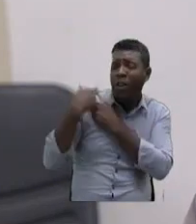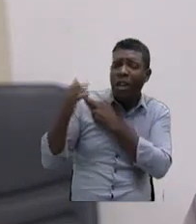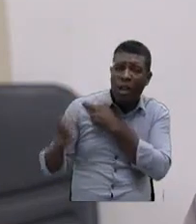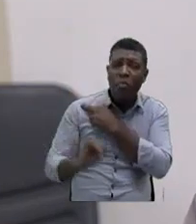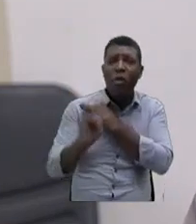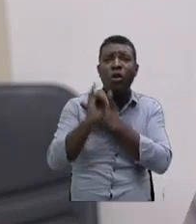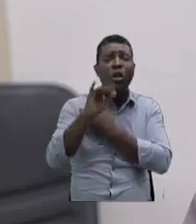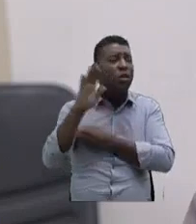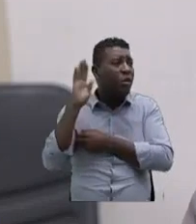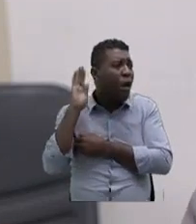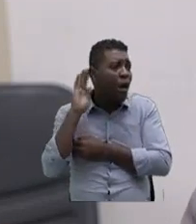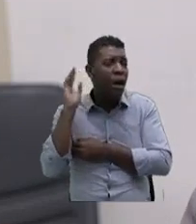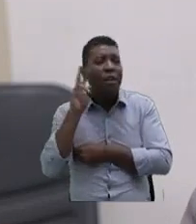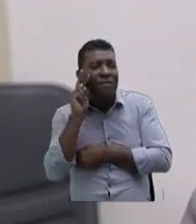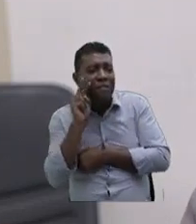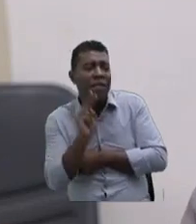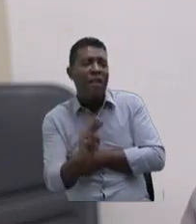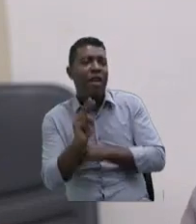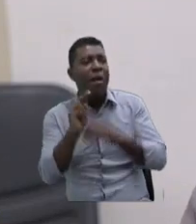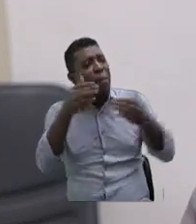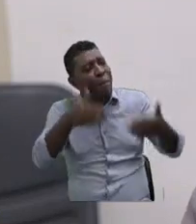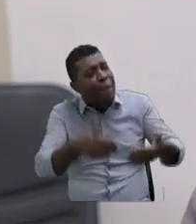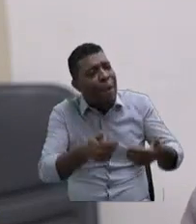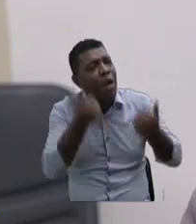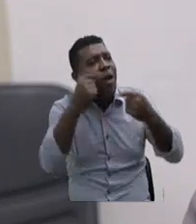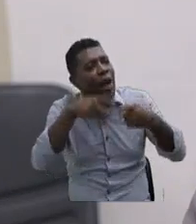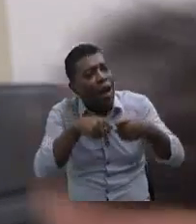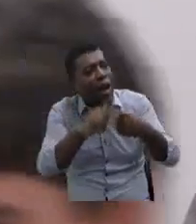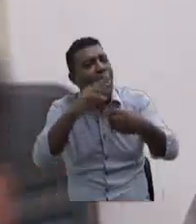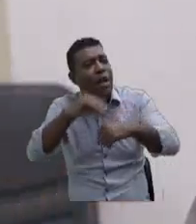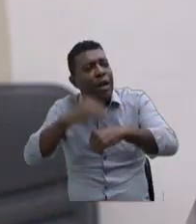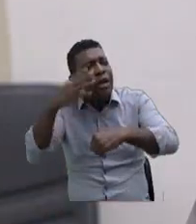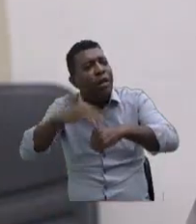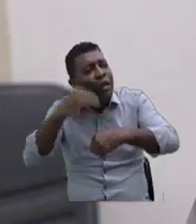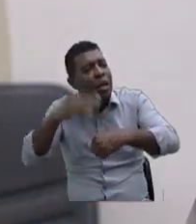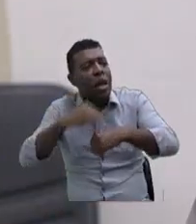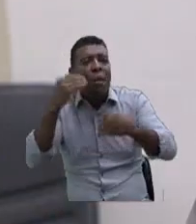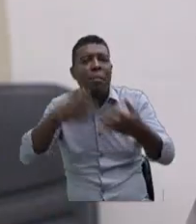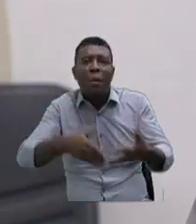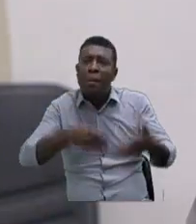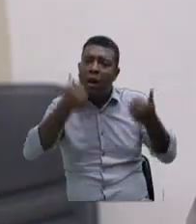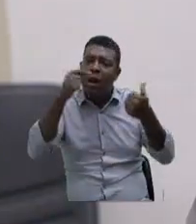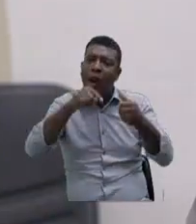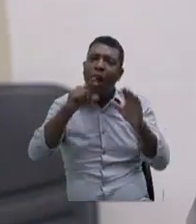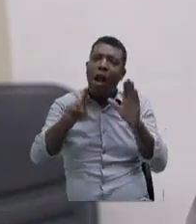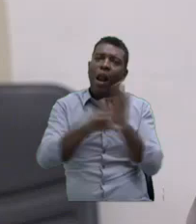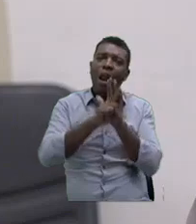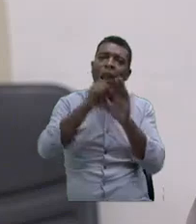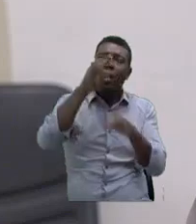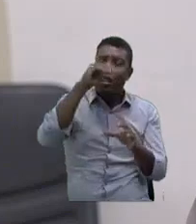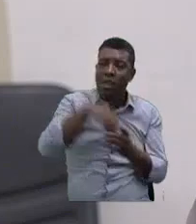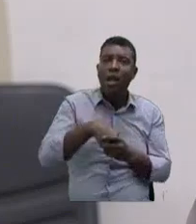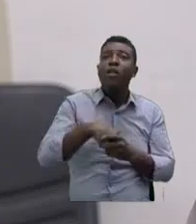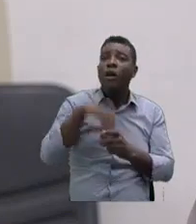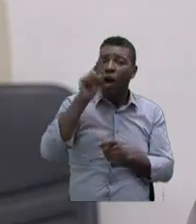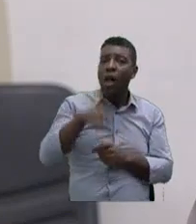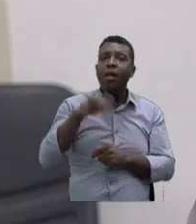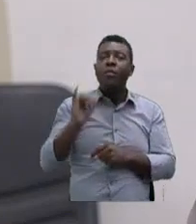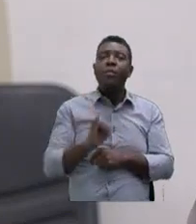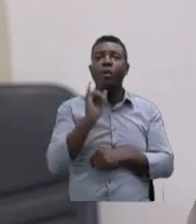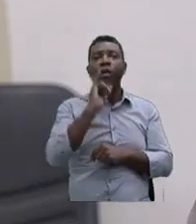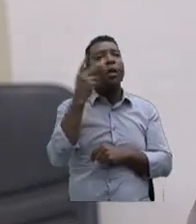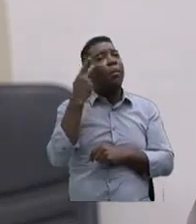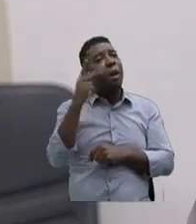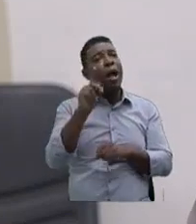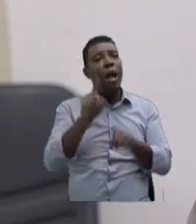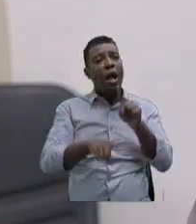aprimorar essa lei de Centro Cultura e que ela realmente tenha muita efetividade para que o recurso chegue ainda